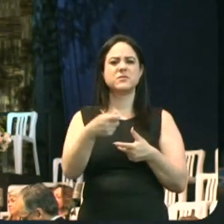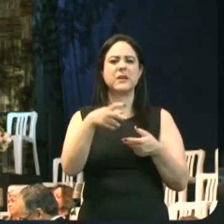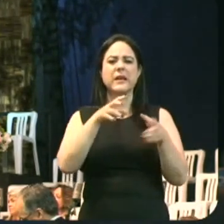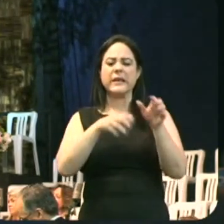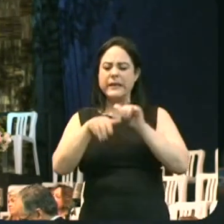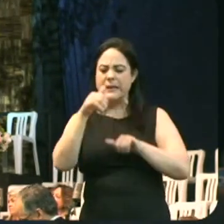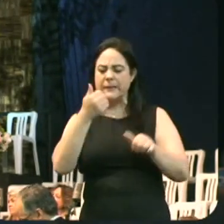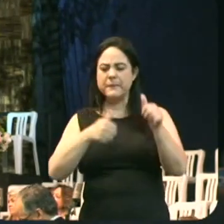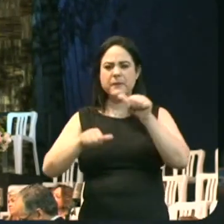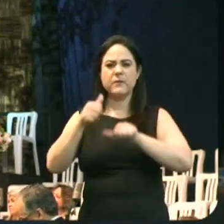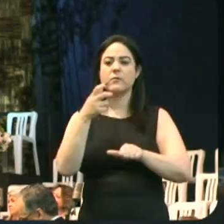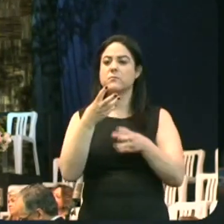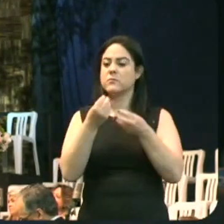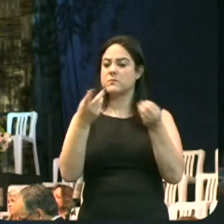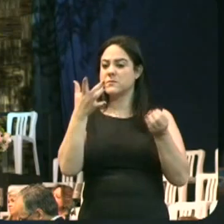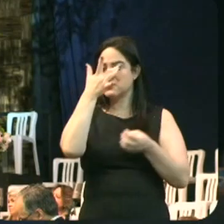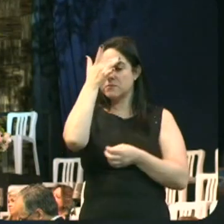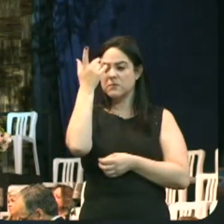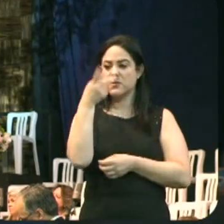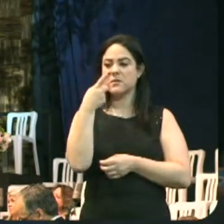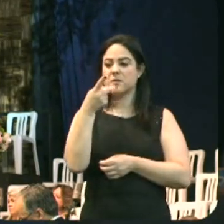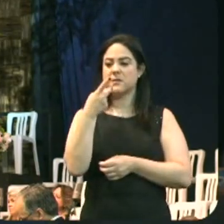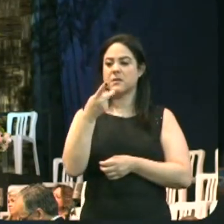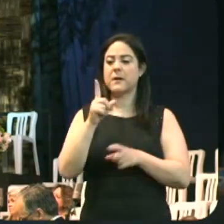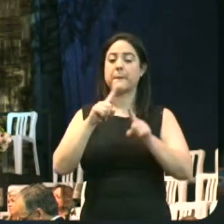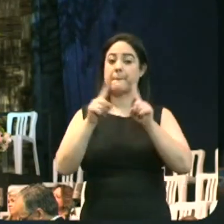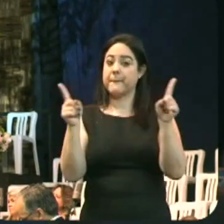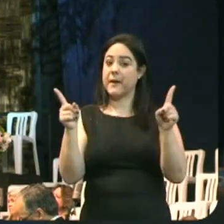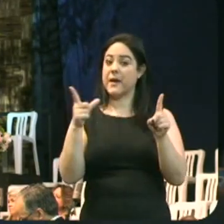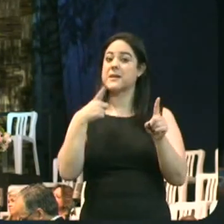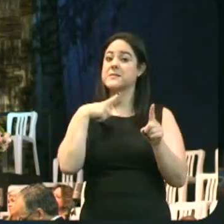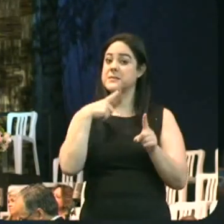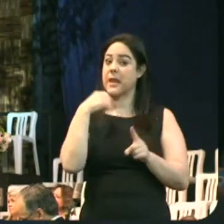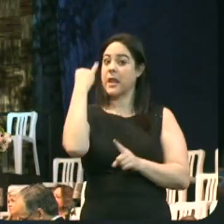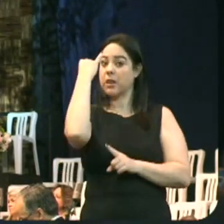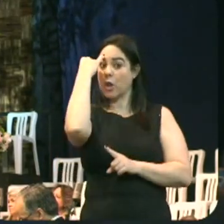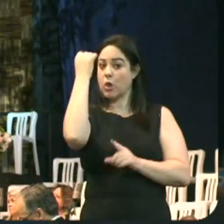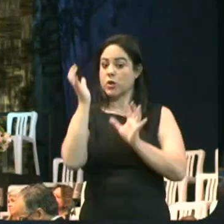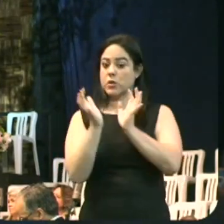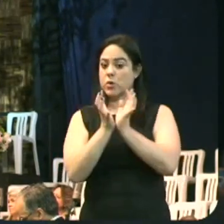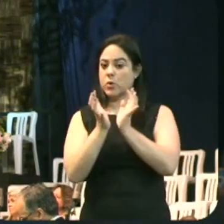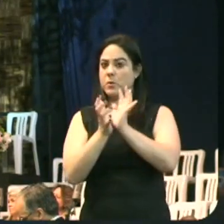químicos, tanta gente falando, mas tem uma bandeira.